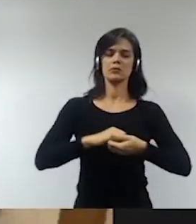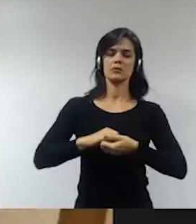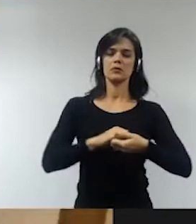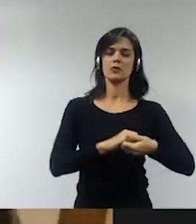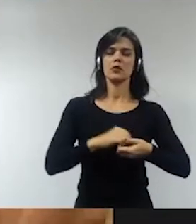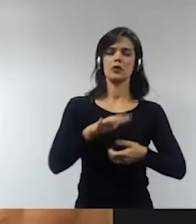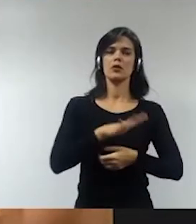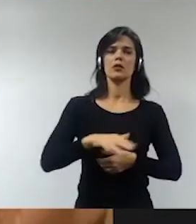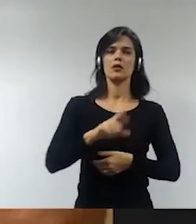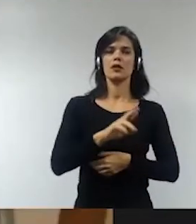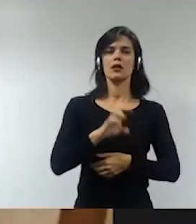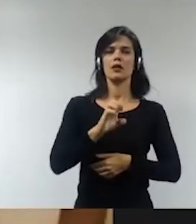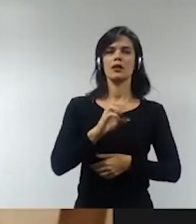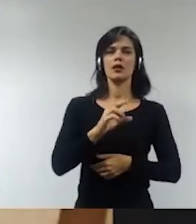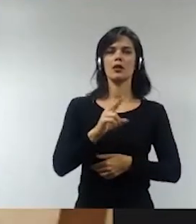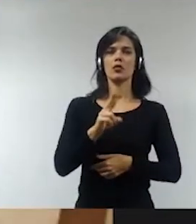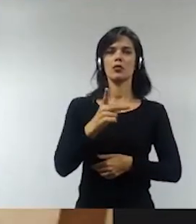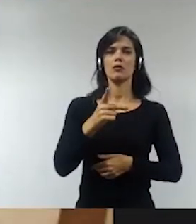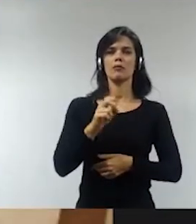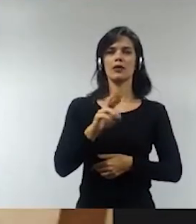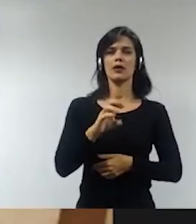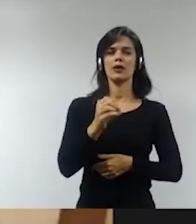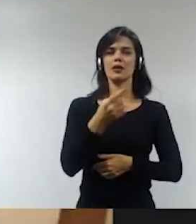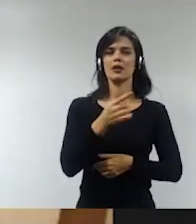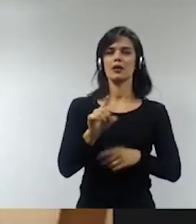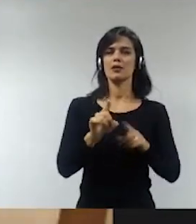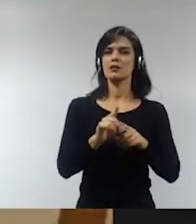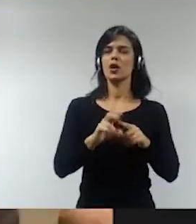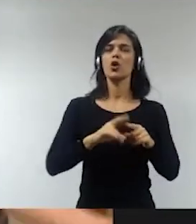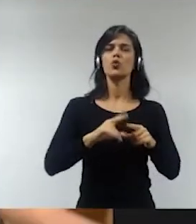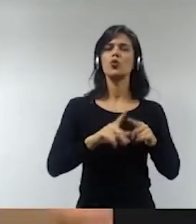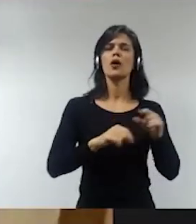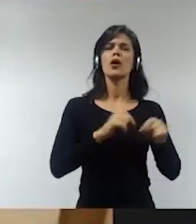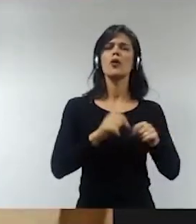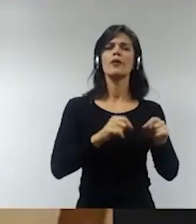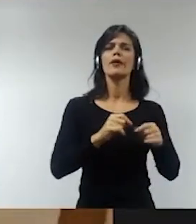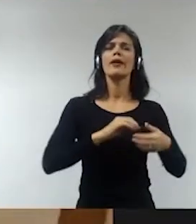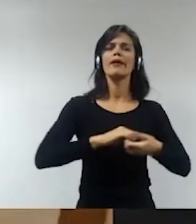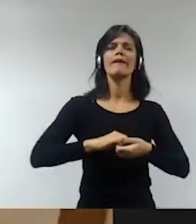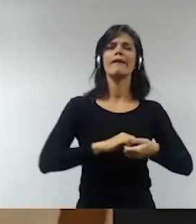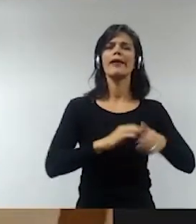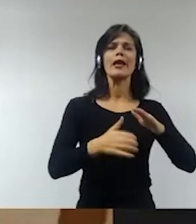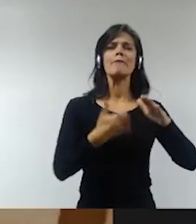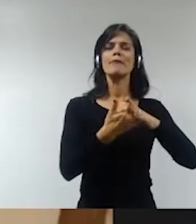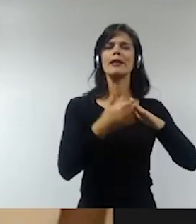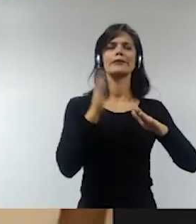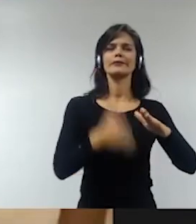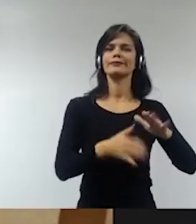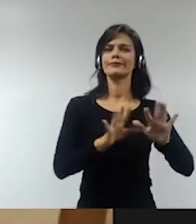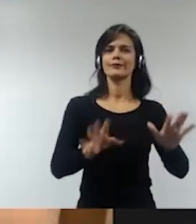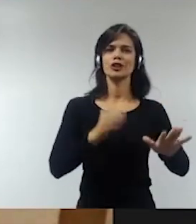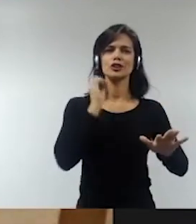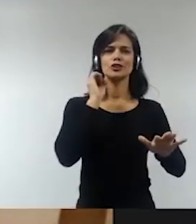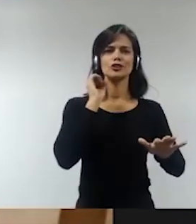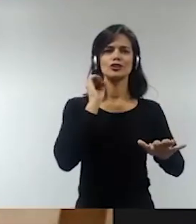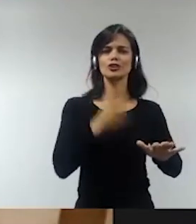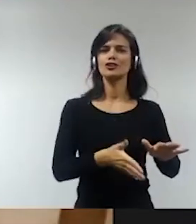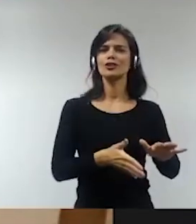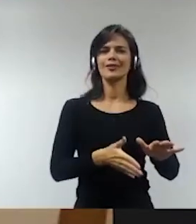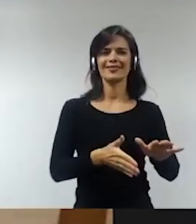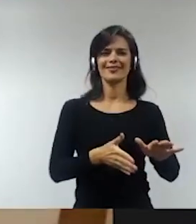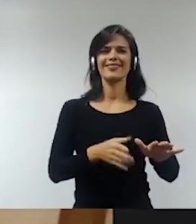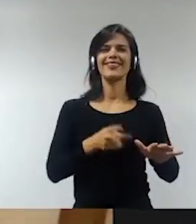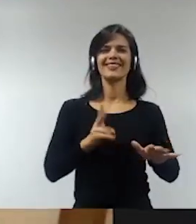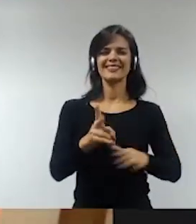gente já, quando fala em mediação, já não se fala muito em mediação empresarial, todo mundo pensa imediatamente, quando fala em mediação, em solucionar